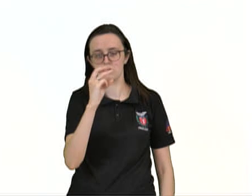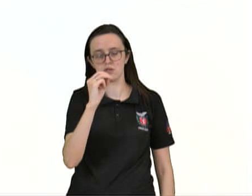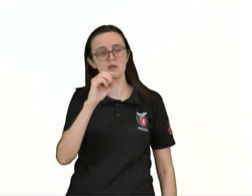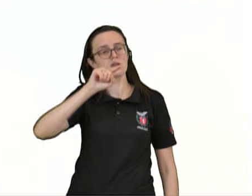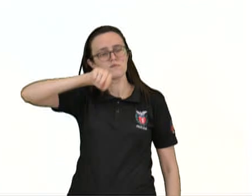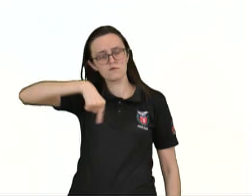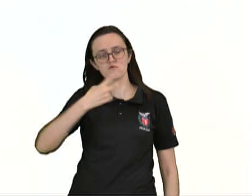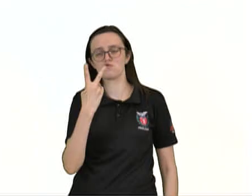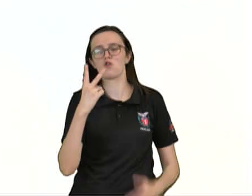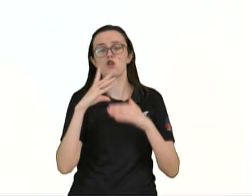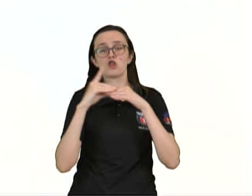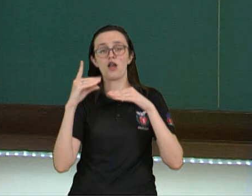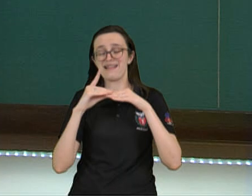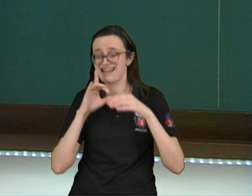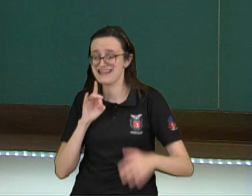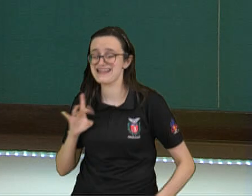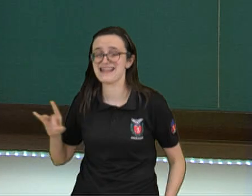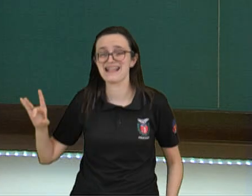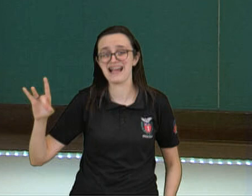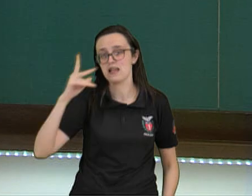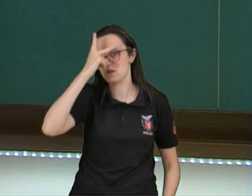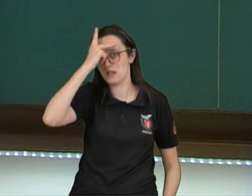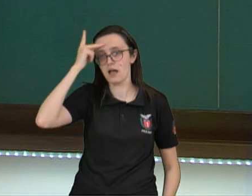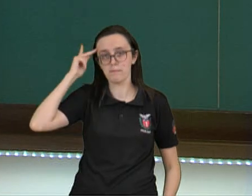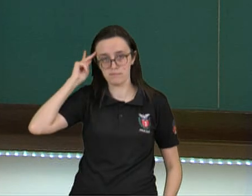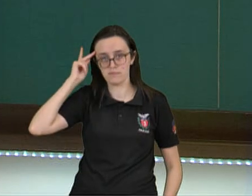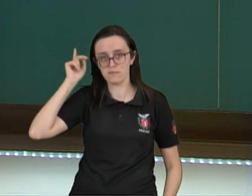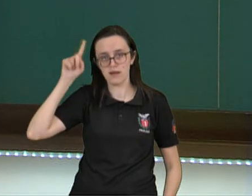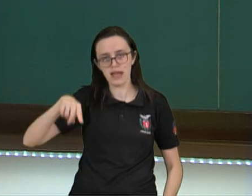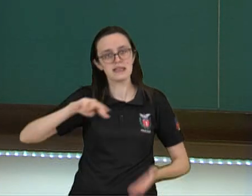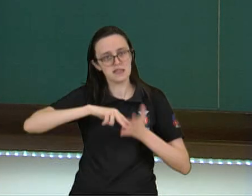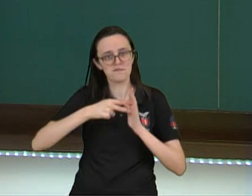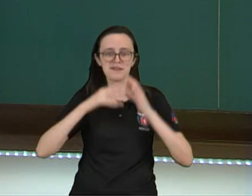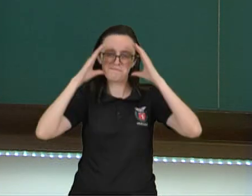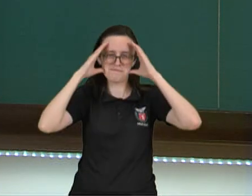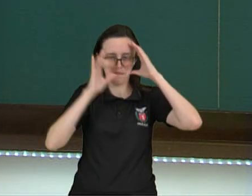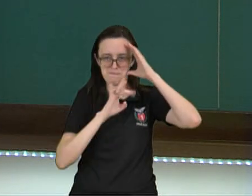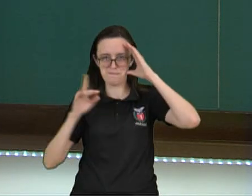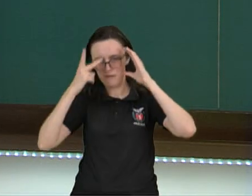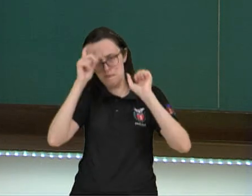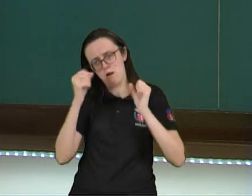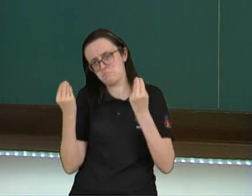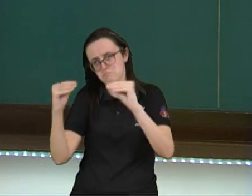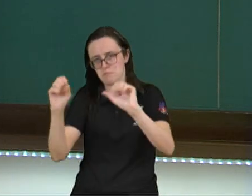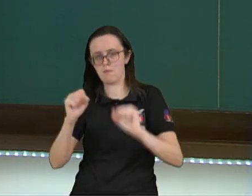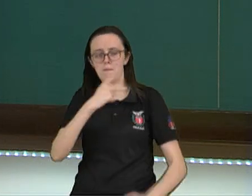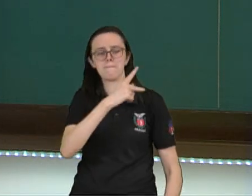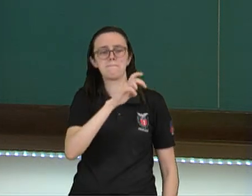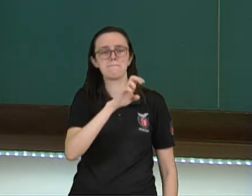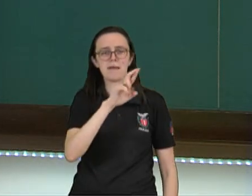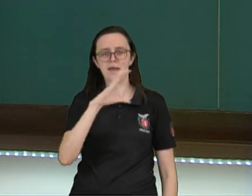30,2 dólares por pessoa, ok? Per capita, se preferir escrever na resposta, tá bom?